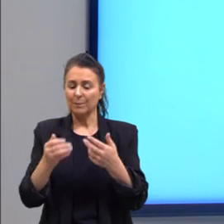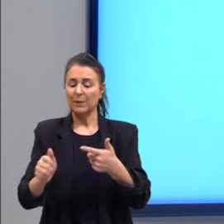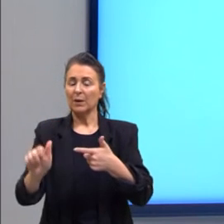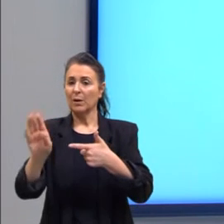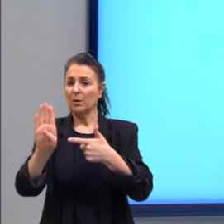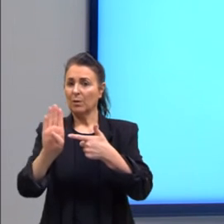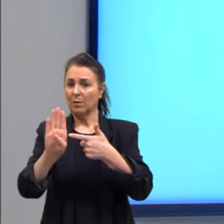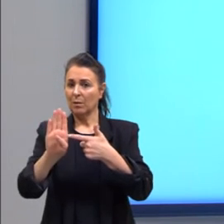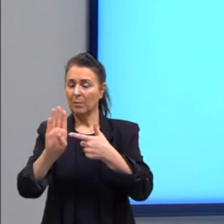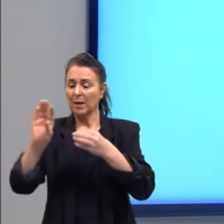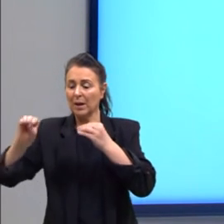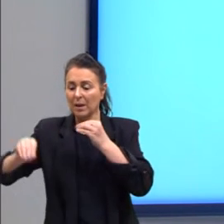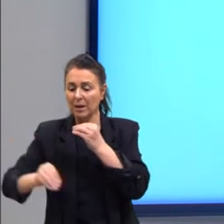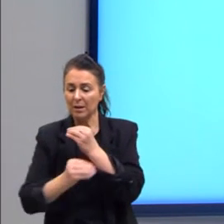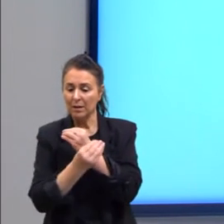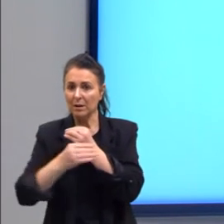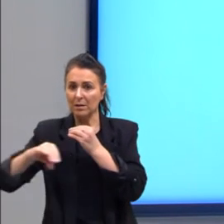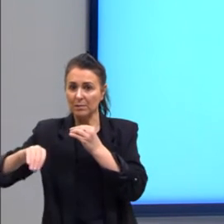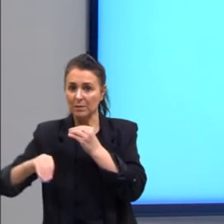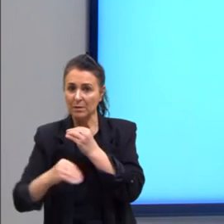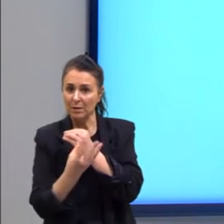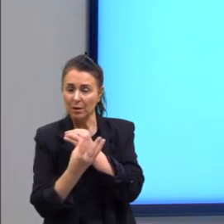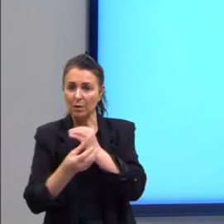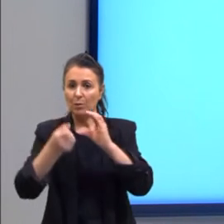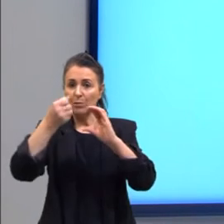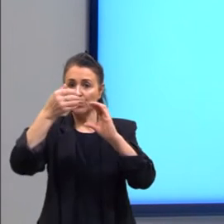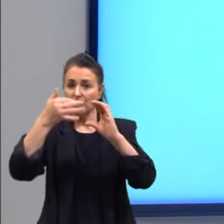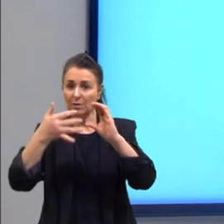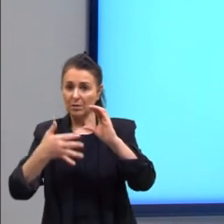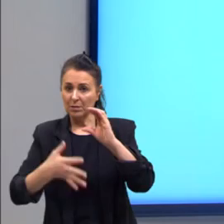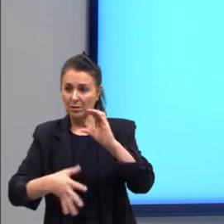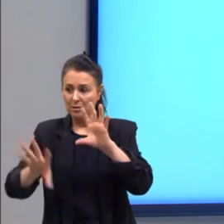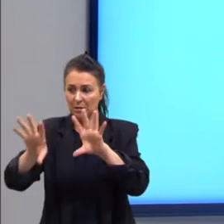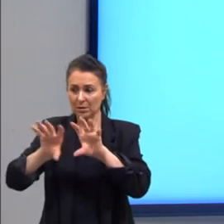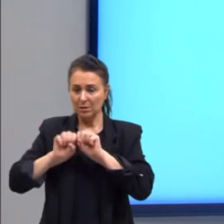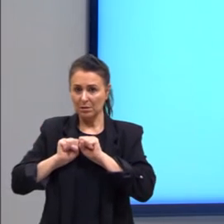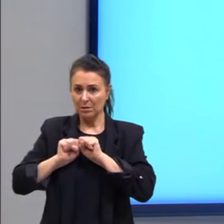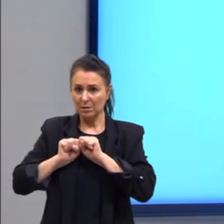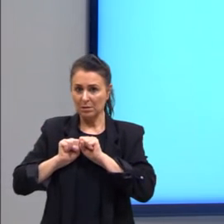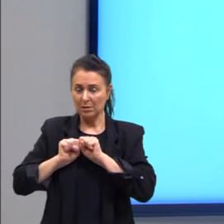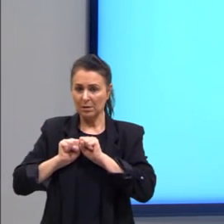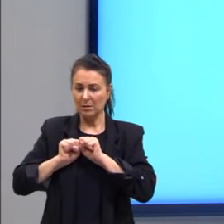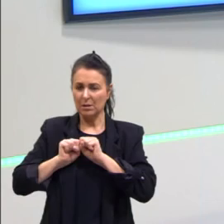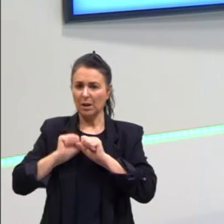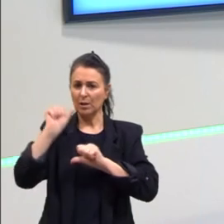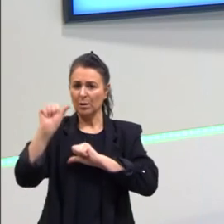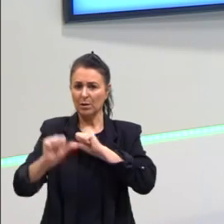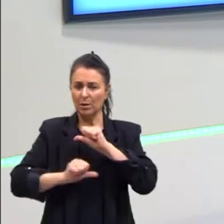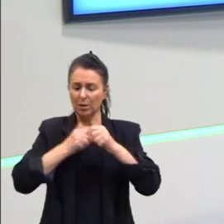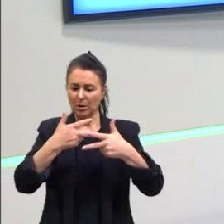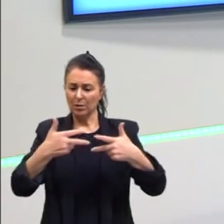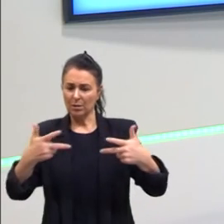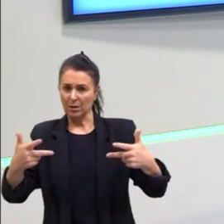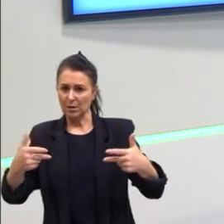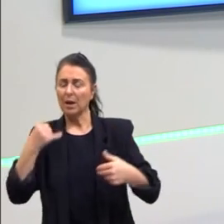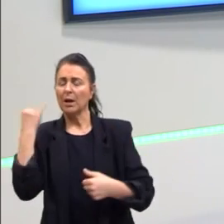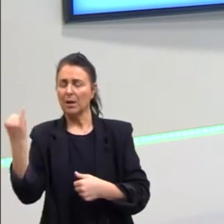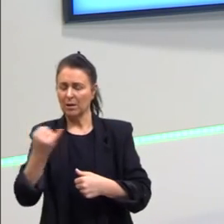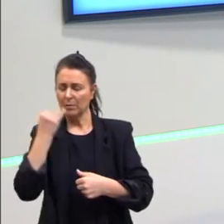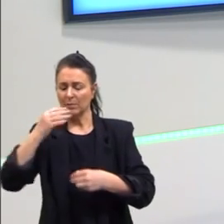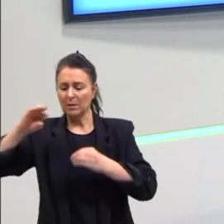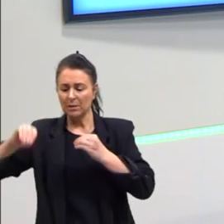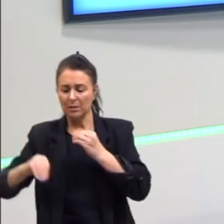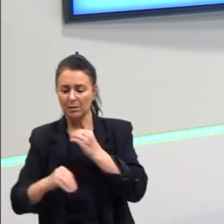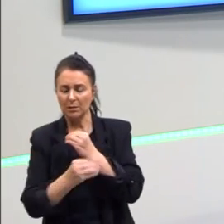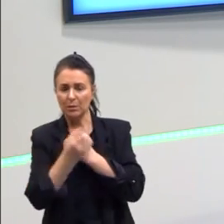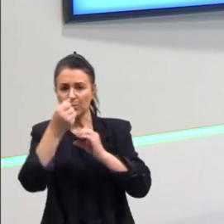o transmissão de novas características adquiridas essa troca de seguimento é bem importante para transmissão de novas